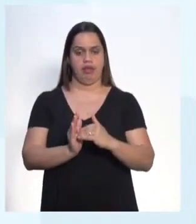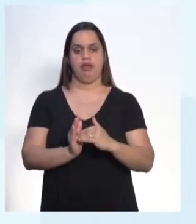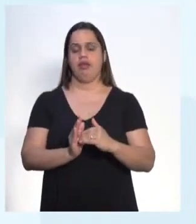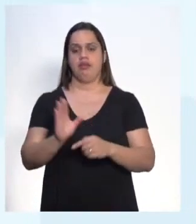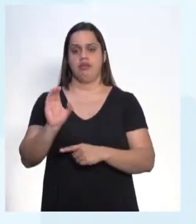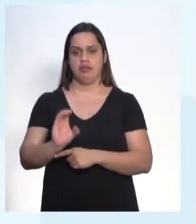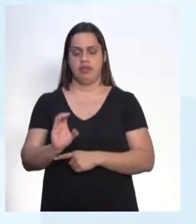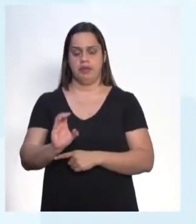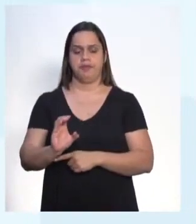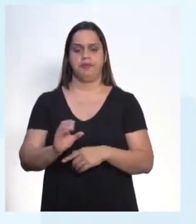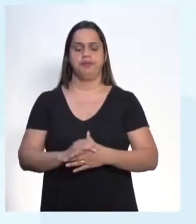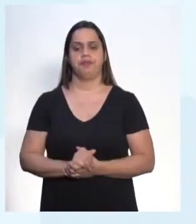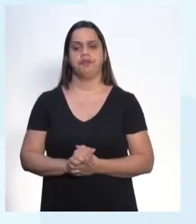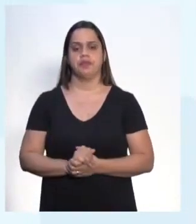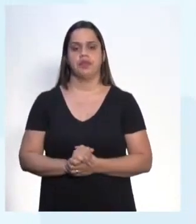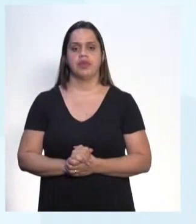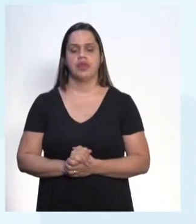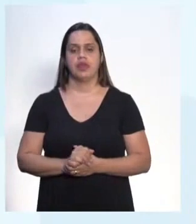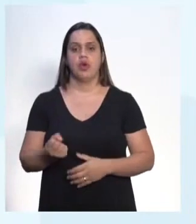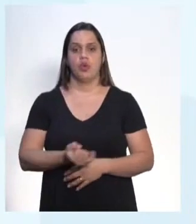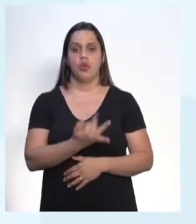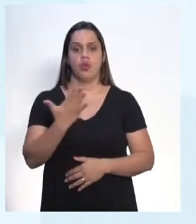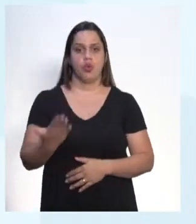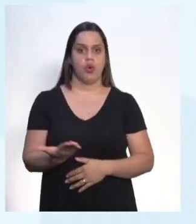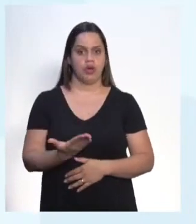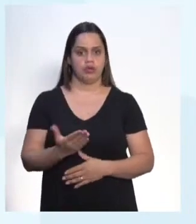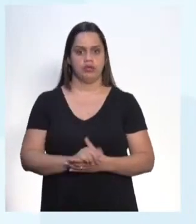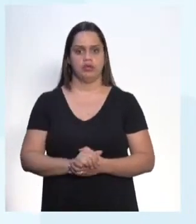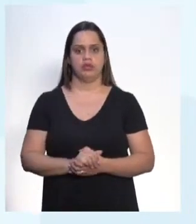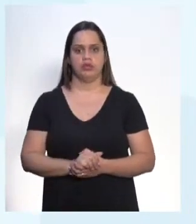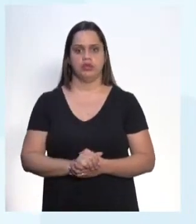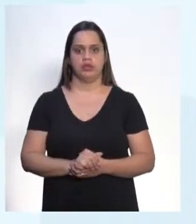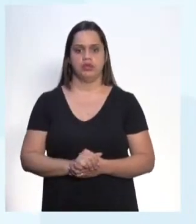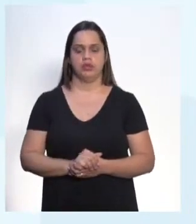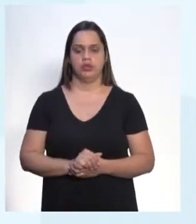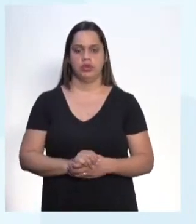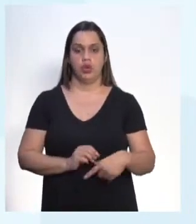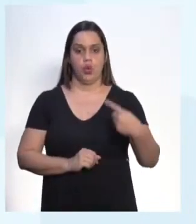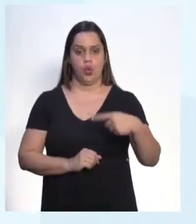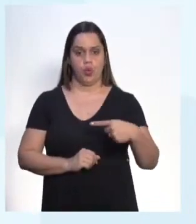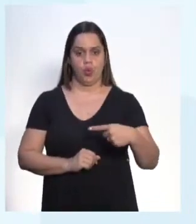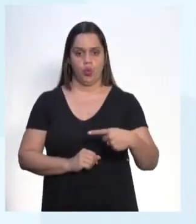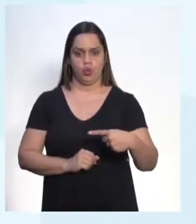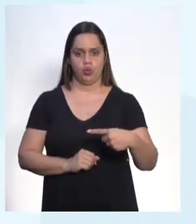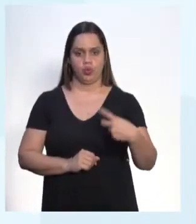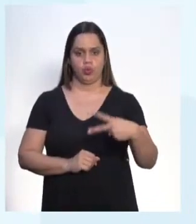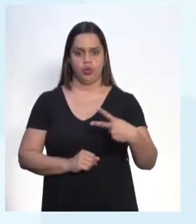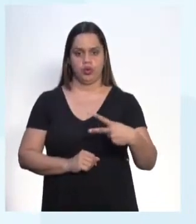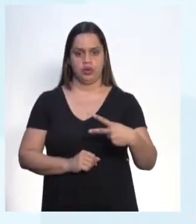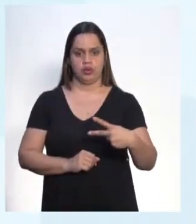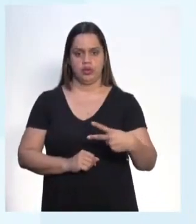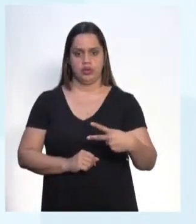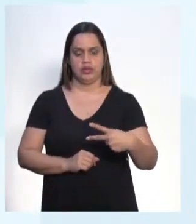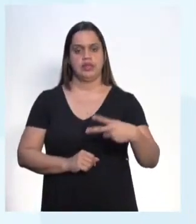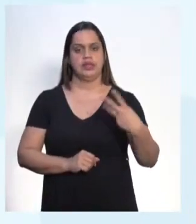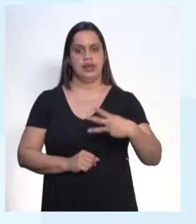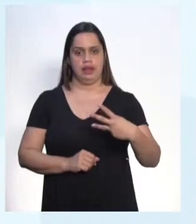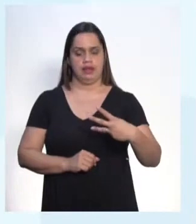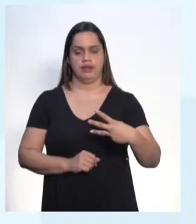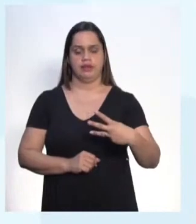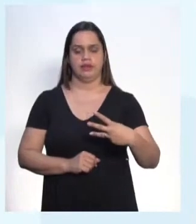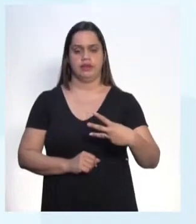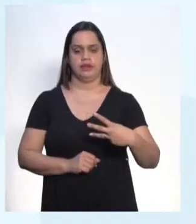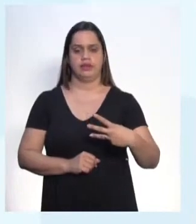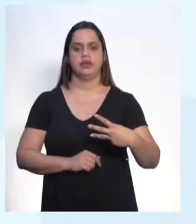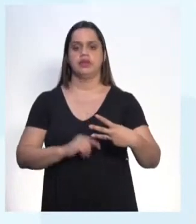cidade C. Vou contar quantos são os caminhos. Tenho aqui 1, 2, 3.